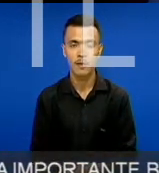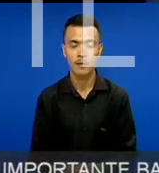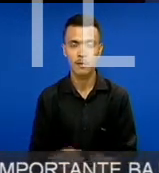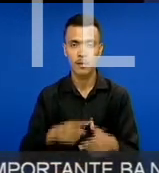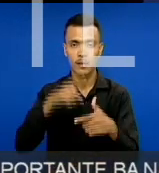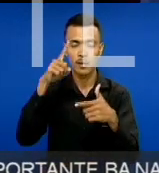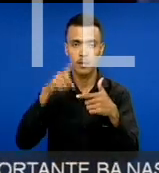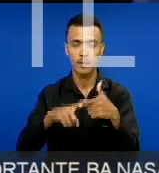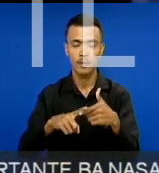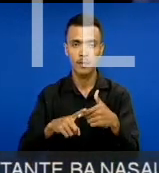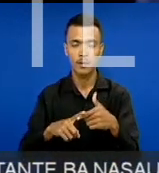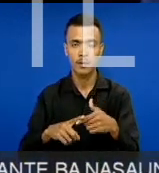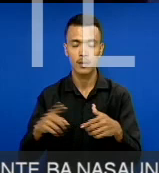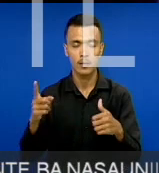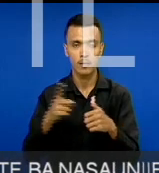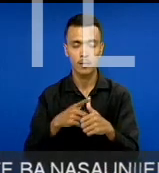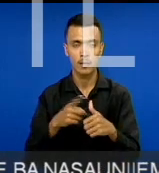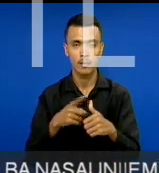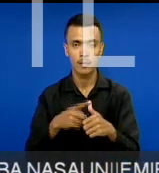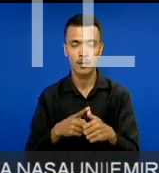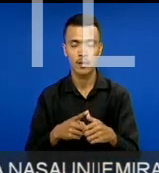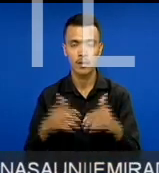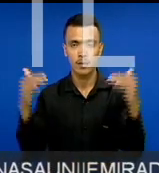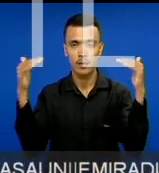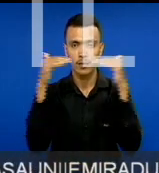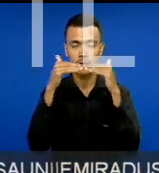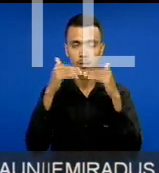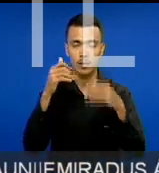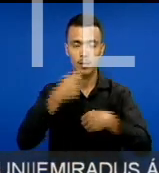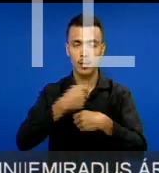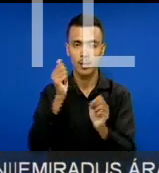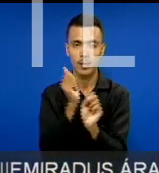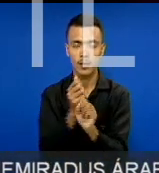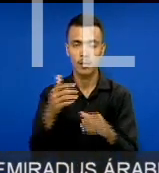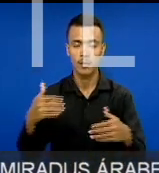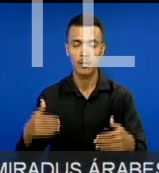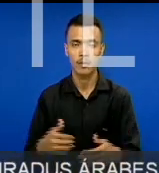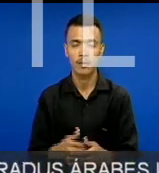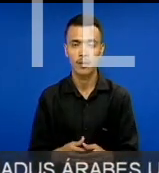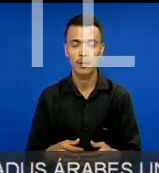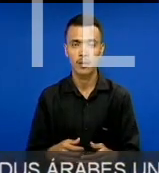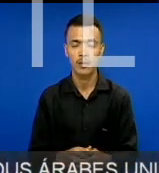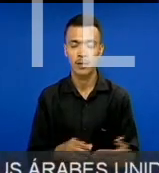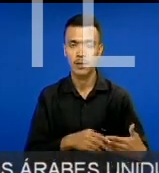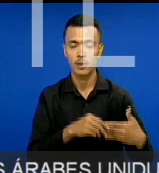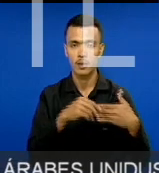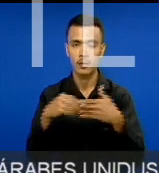depois quadra décima primeira, Cimeira Halau Iha Kombodi, líderes